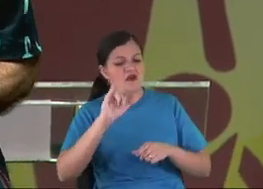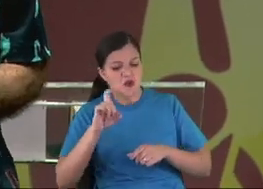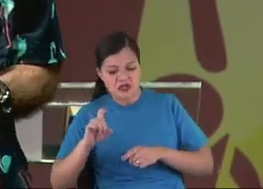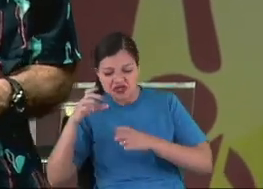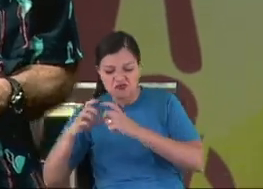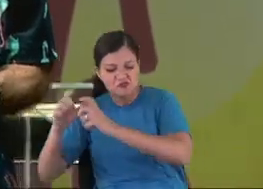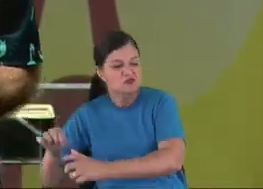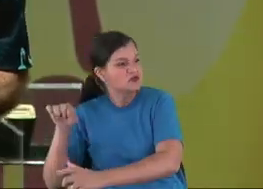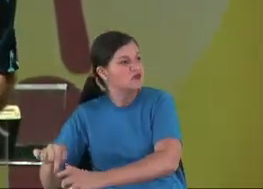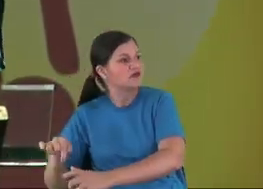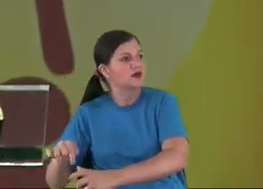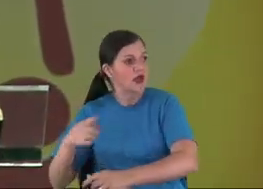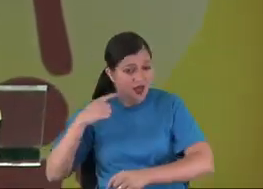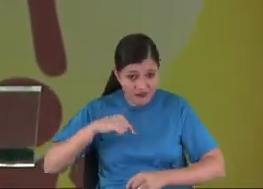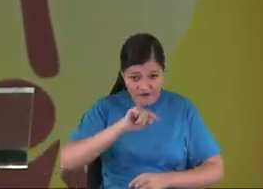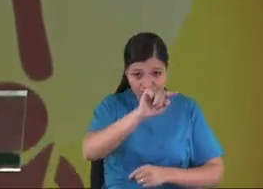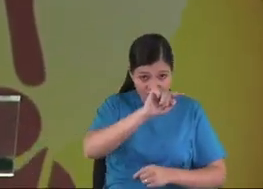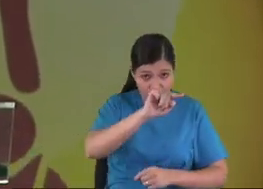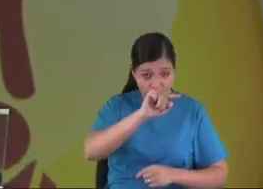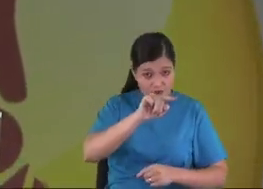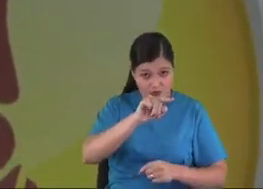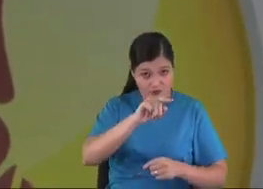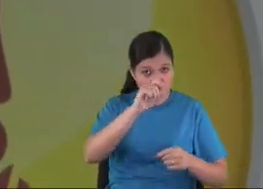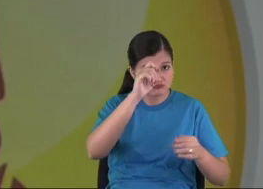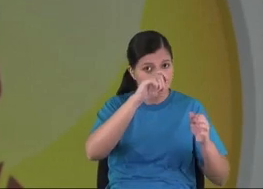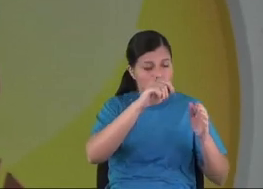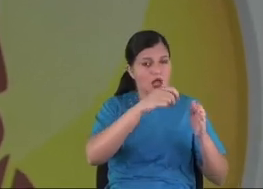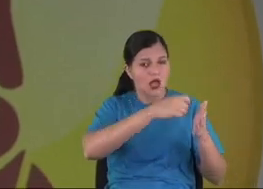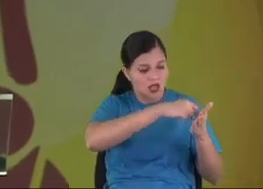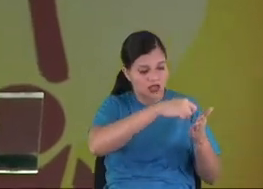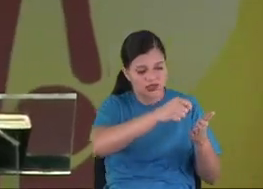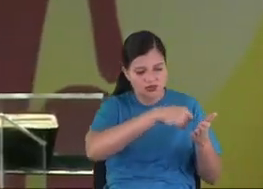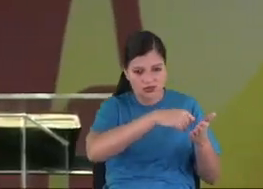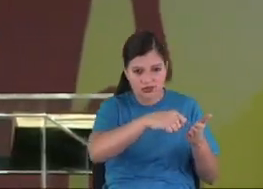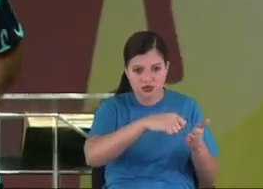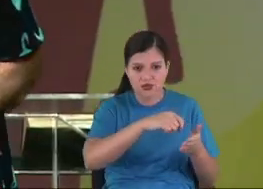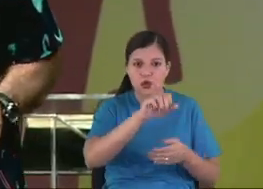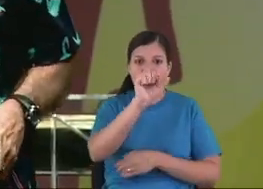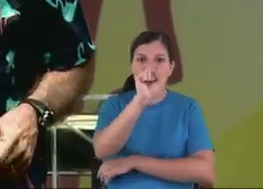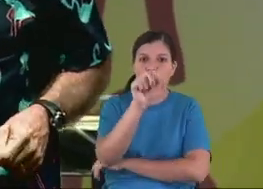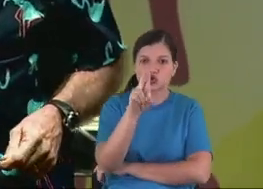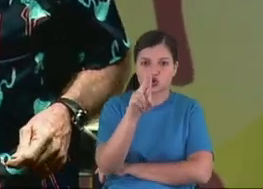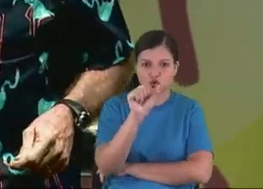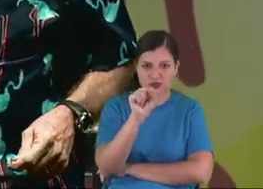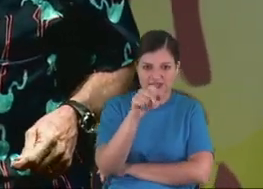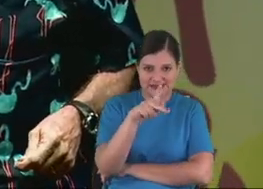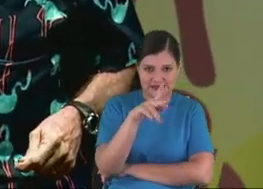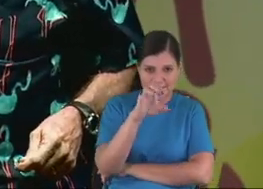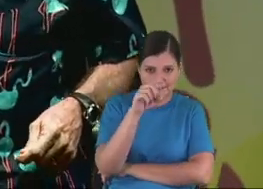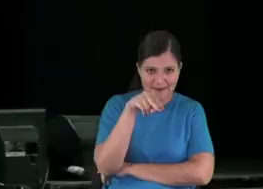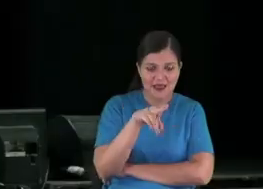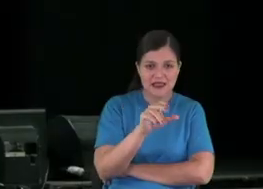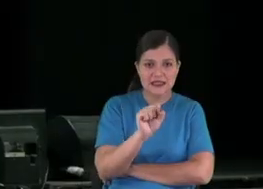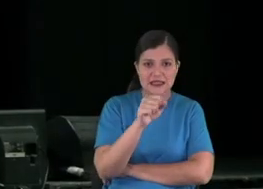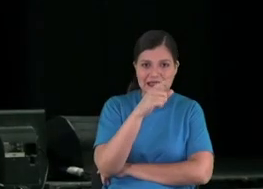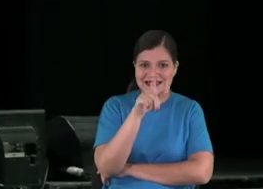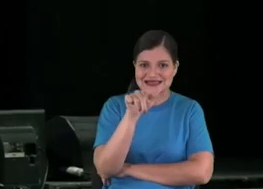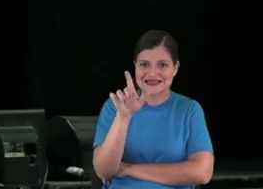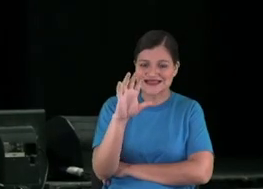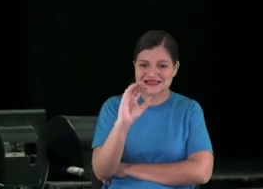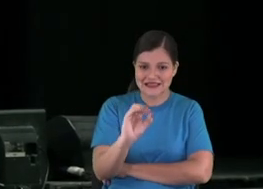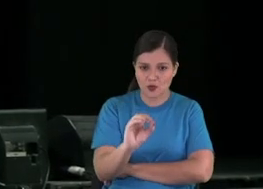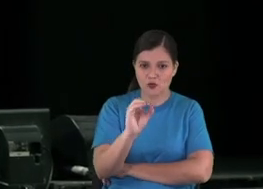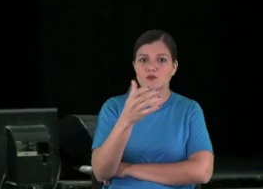para a secretaria, pegou uma detenção, com os aprontados dela na secretaria, pegou, foi uma suspensão. E os pais fizeram o quê? Levaram para a